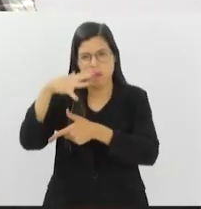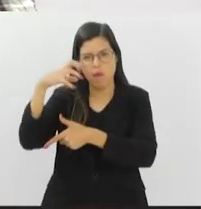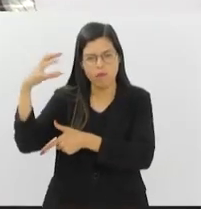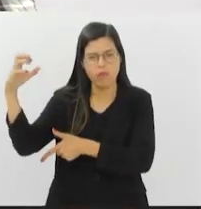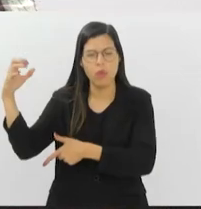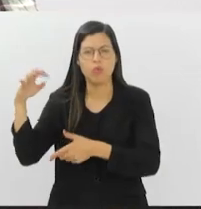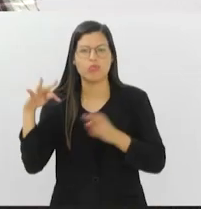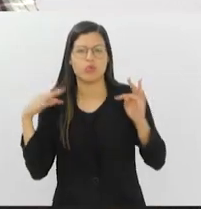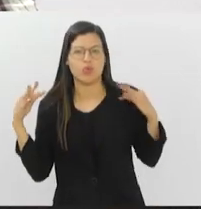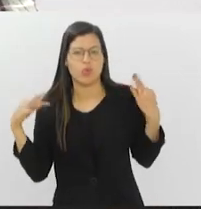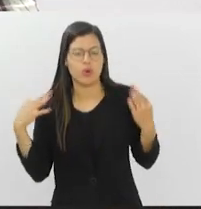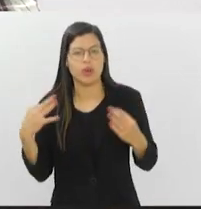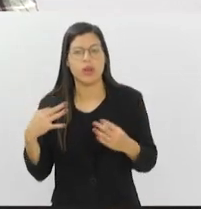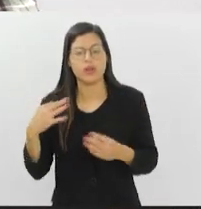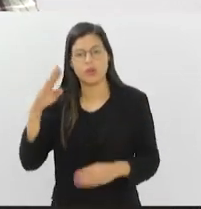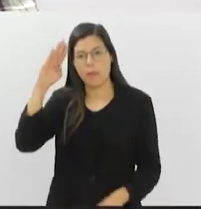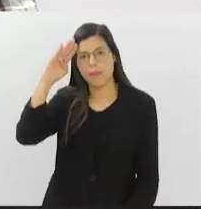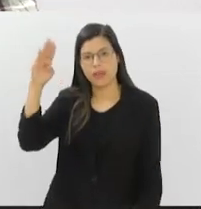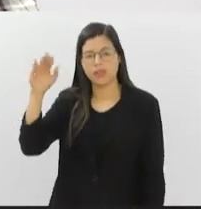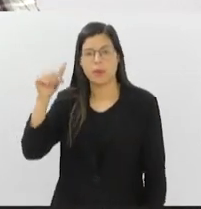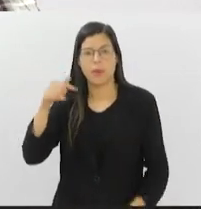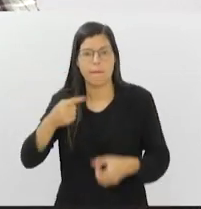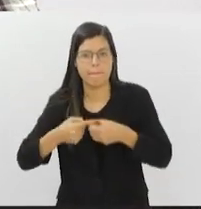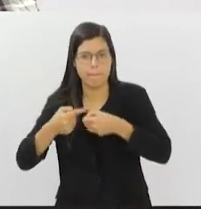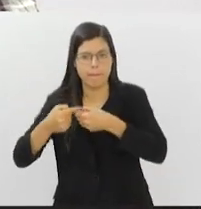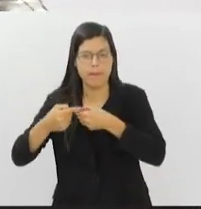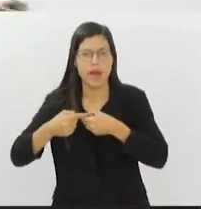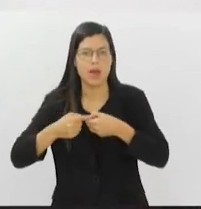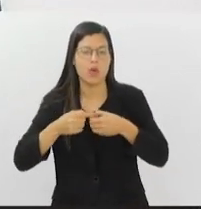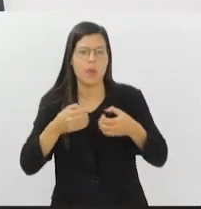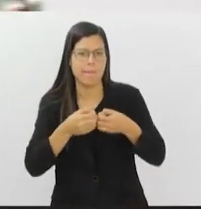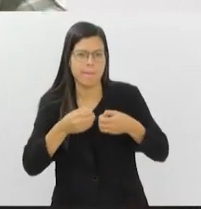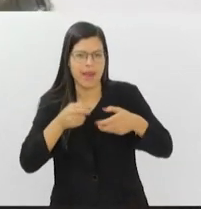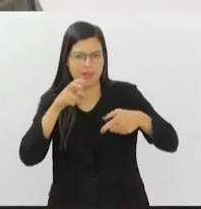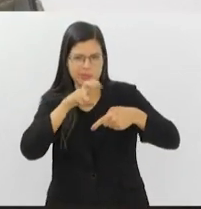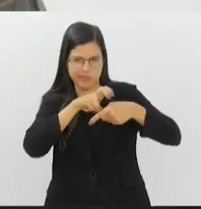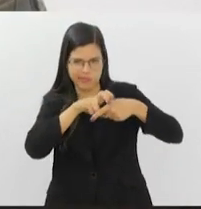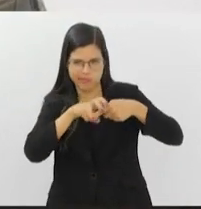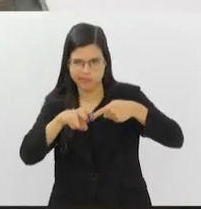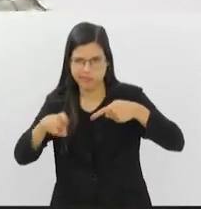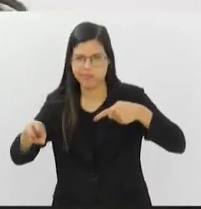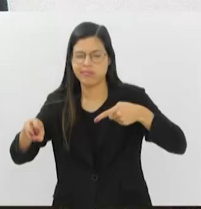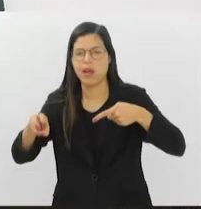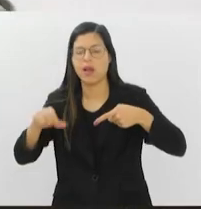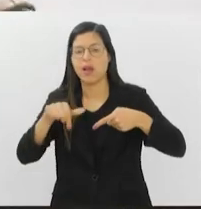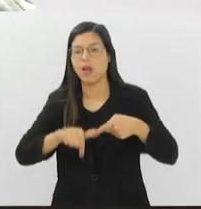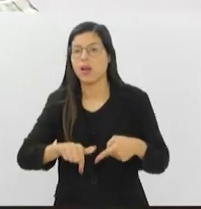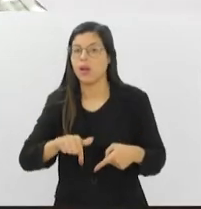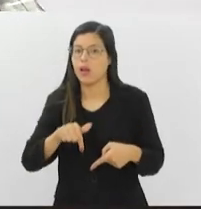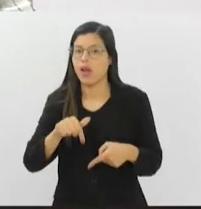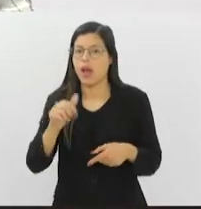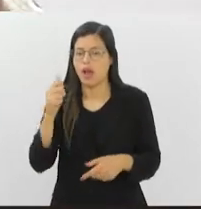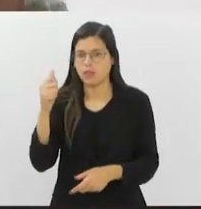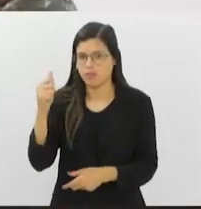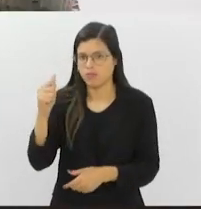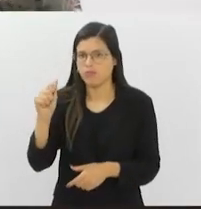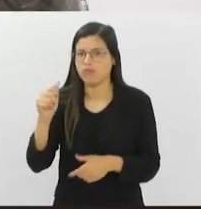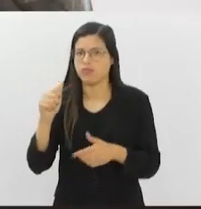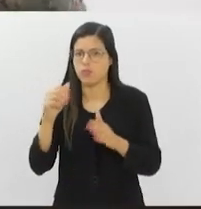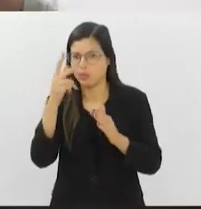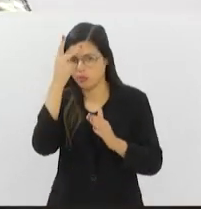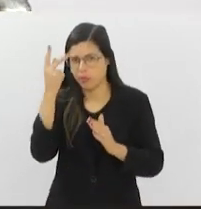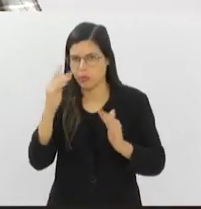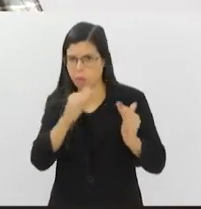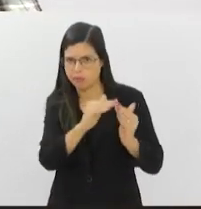em especial nos bairros e comunidades do entorno do Corcovado e do Pão de Açúcar a demanda de associações de moradores chegou ao Ministério